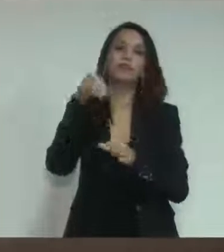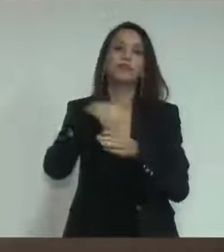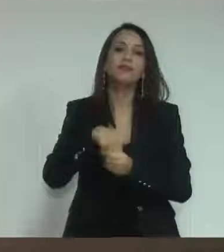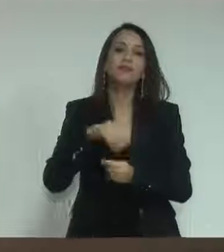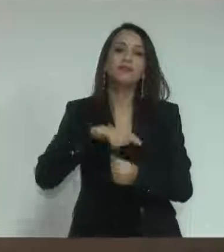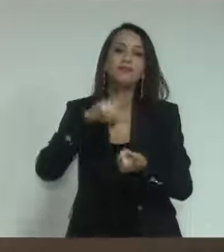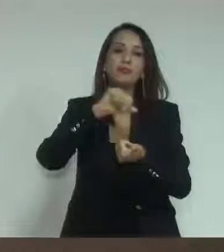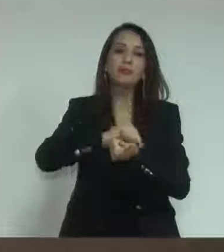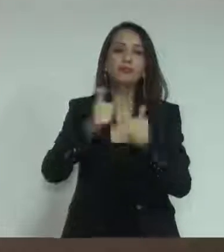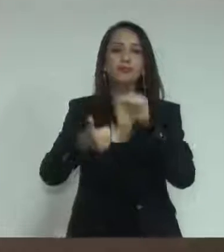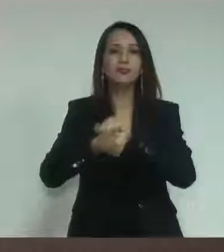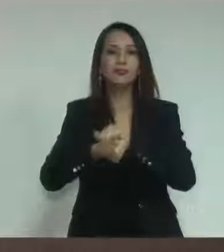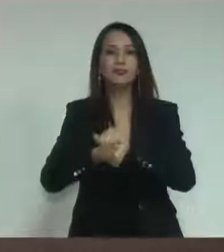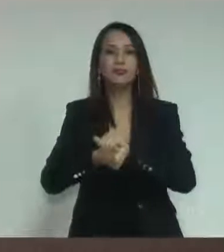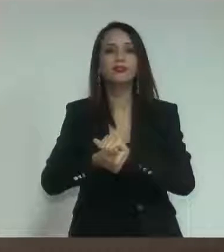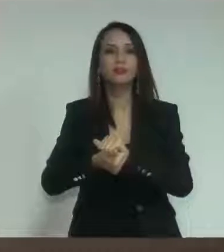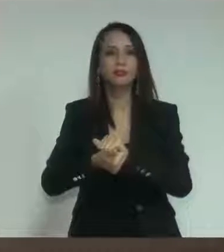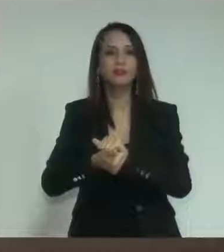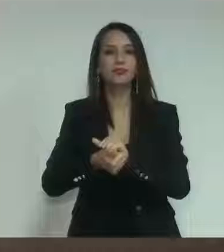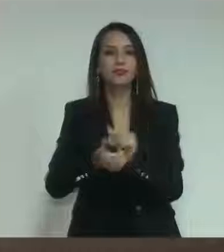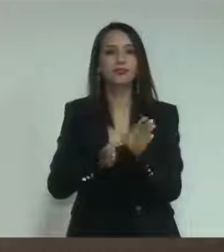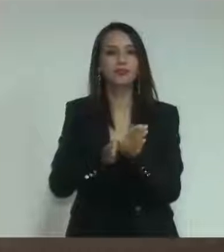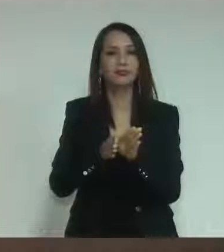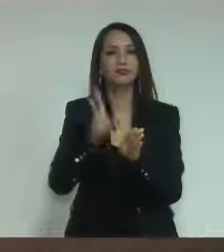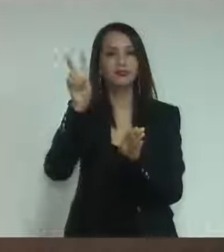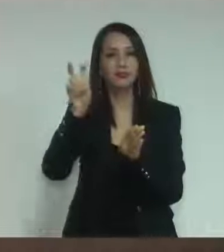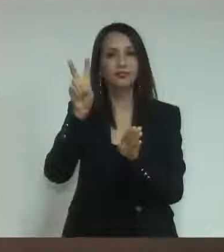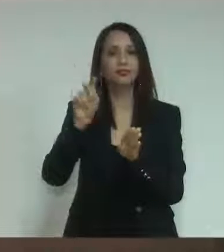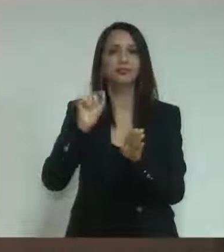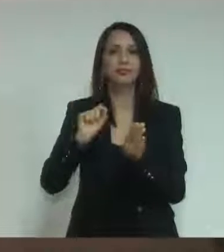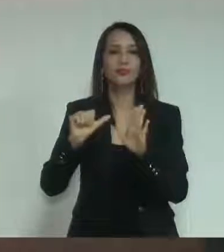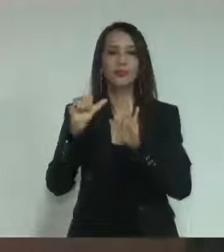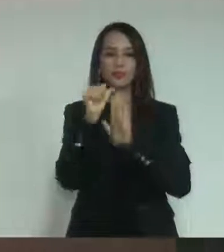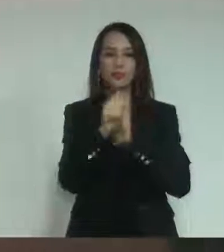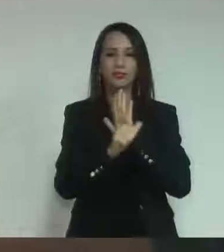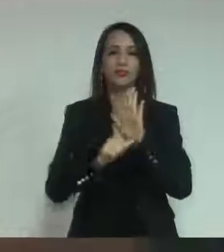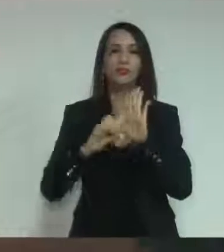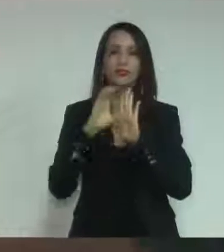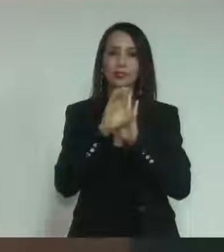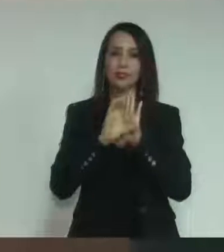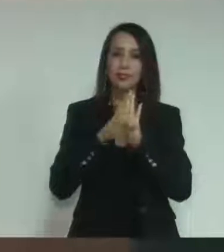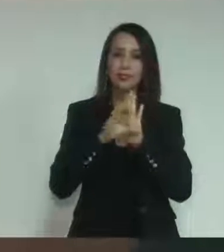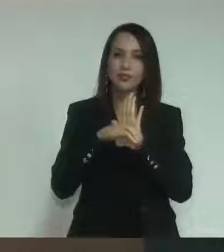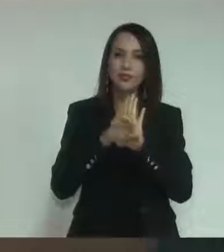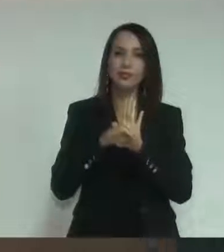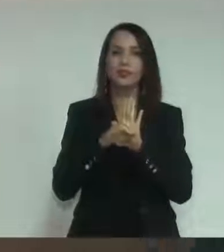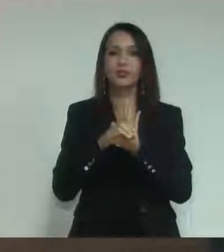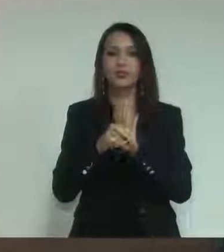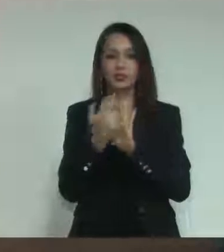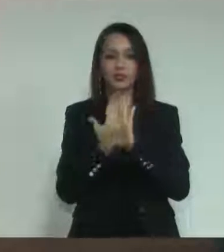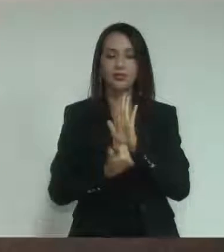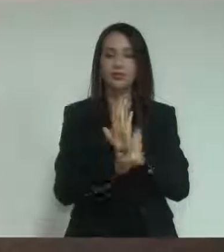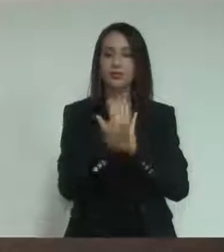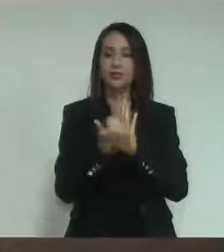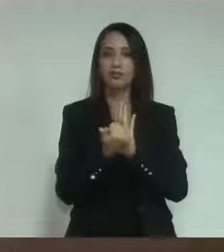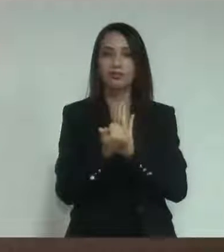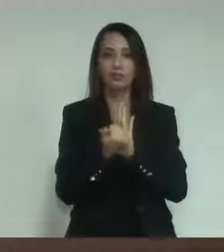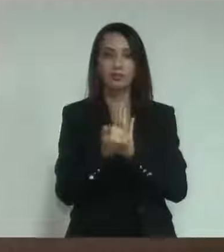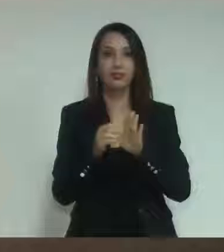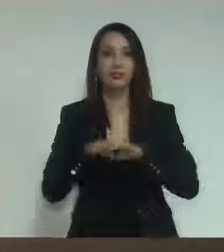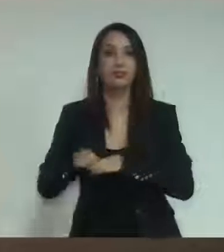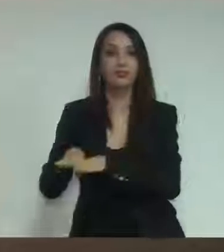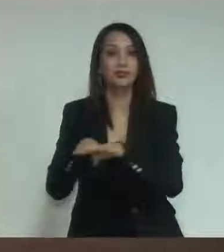implantados e adaptados segundo o conceito de desenho universal. Eu não vou me estender hoje, mas eu quero só citar. Para isso, a própria